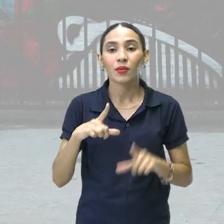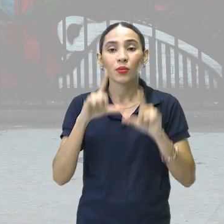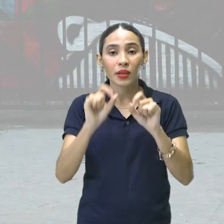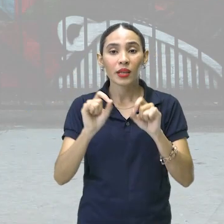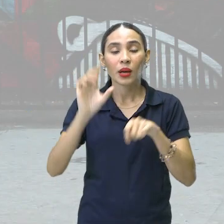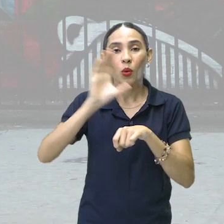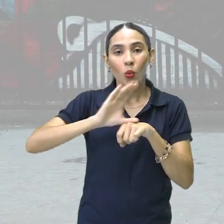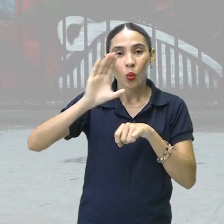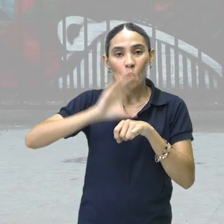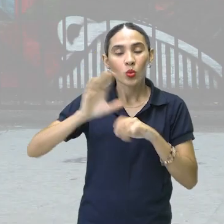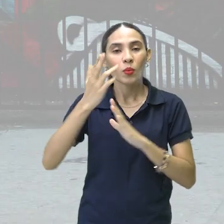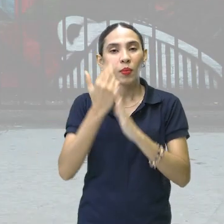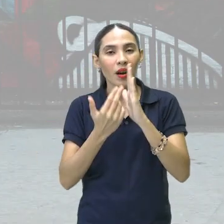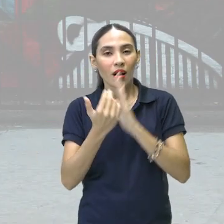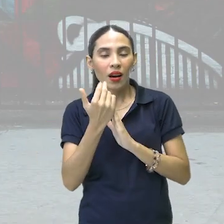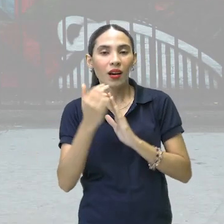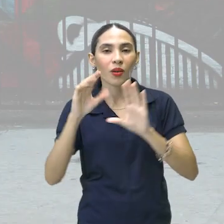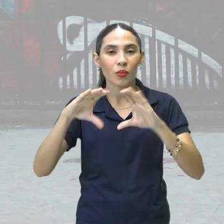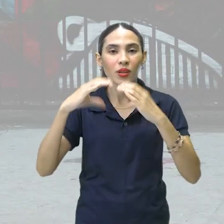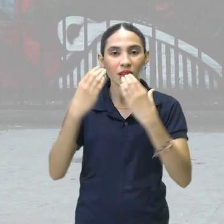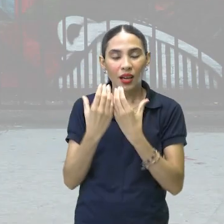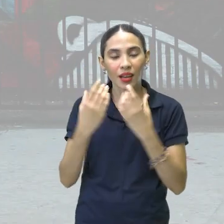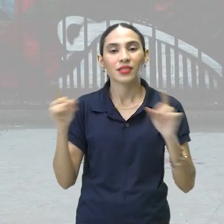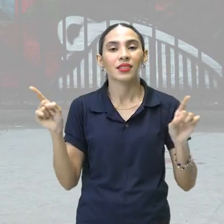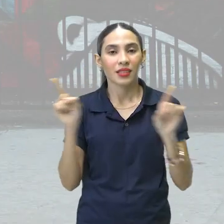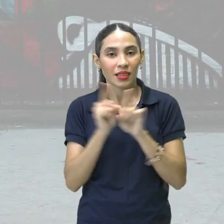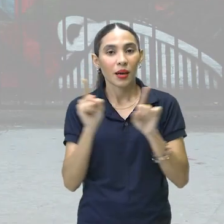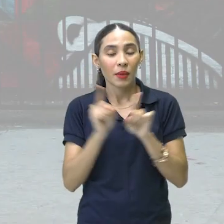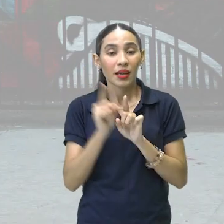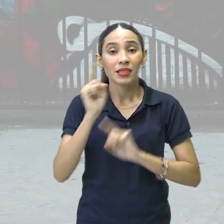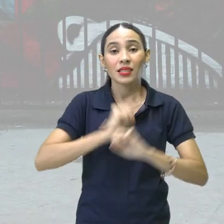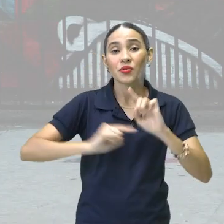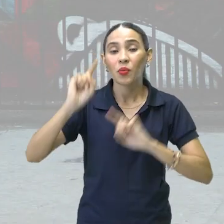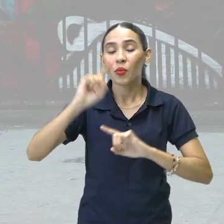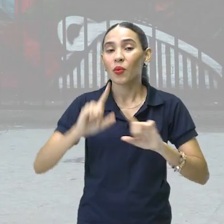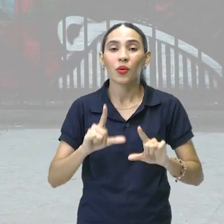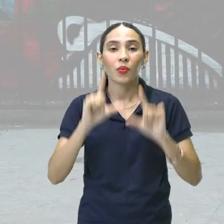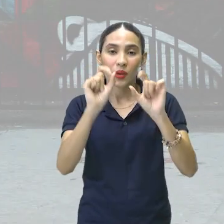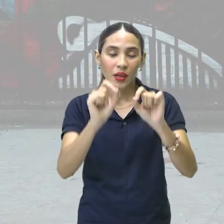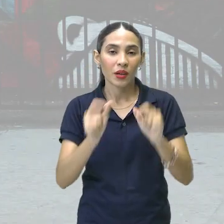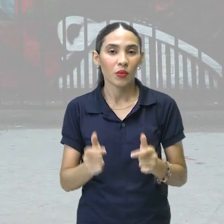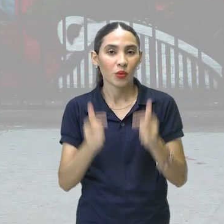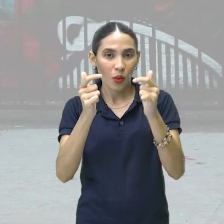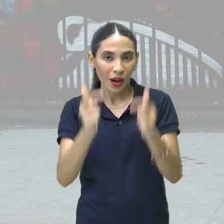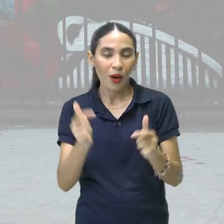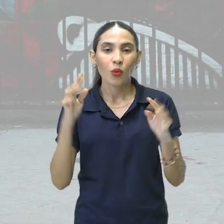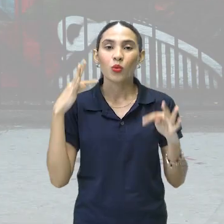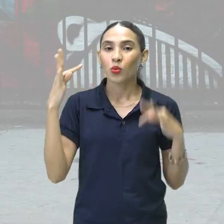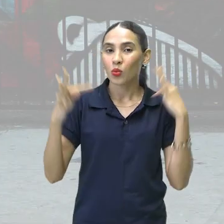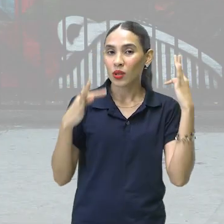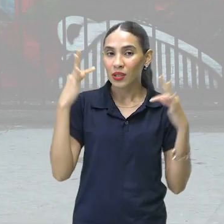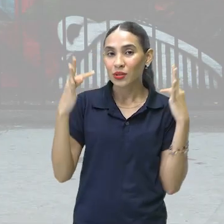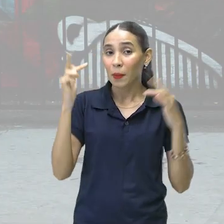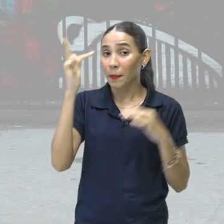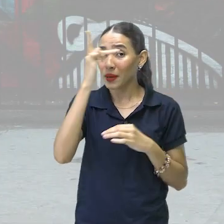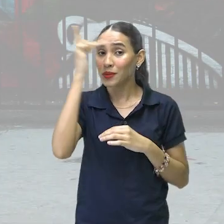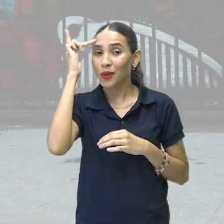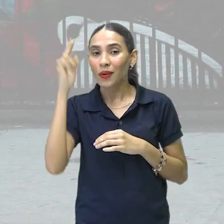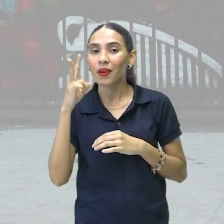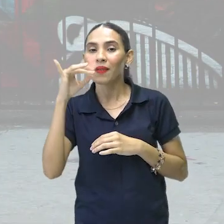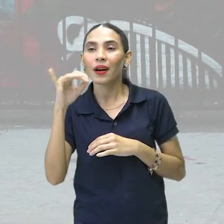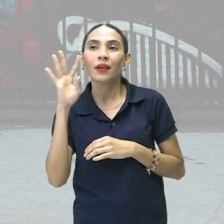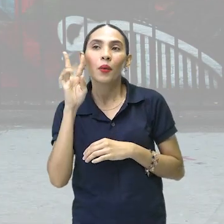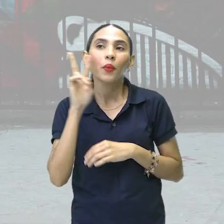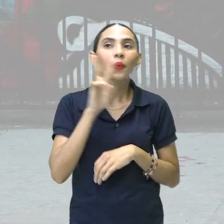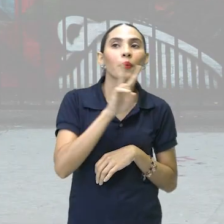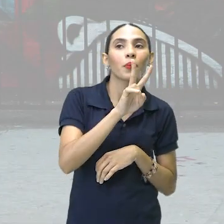quê? Cursos de grafite para essa comunidade e também se transformou em um local turístico, onde o turista ele